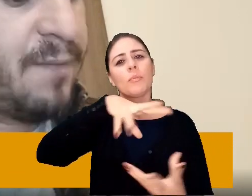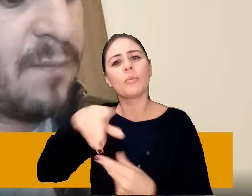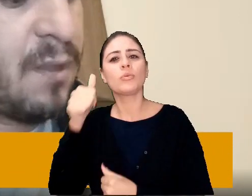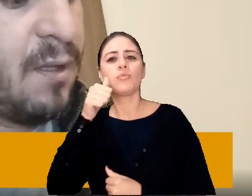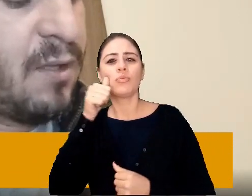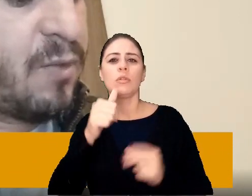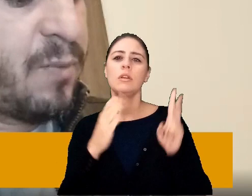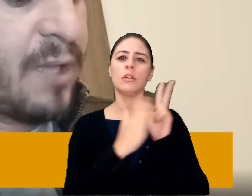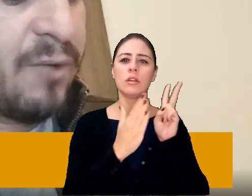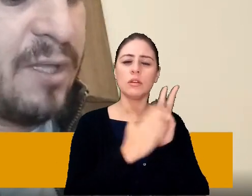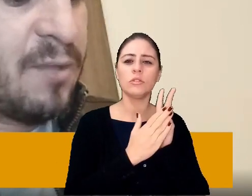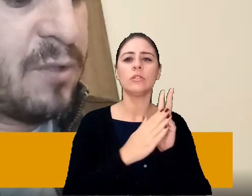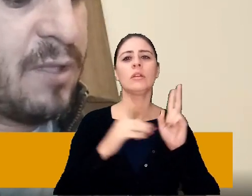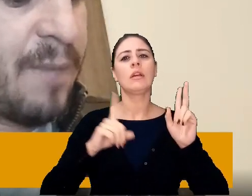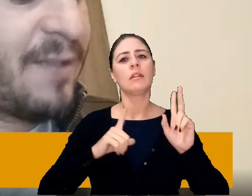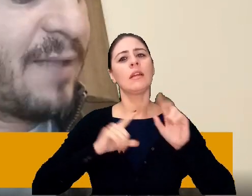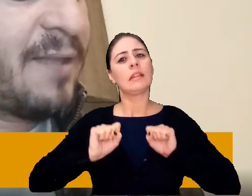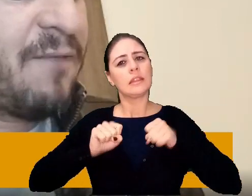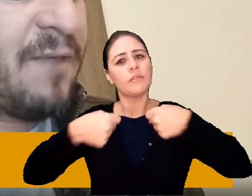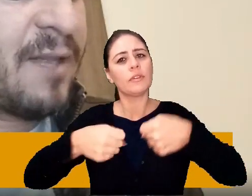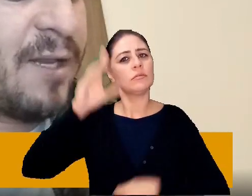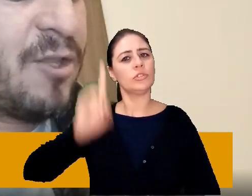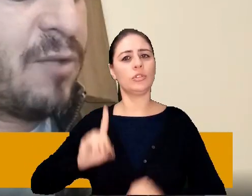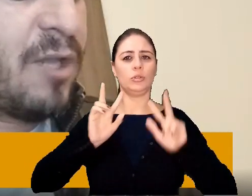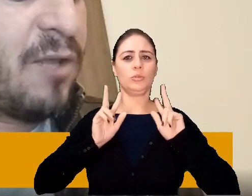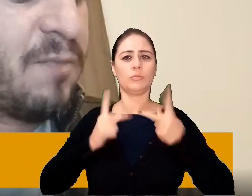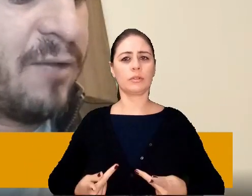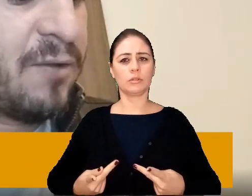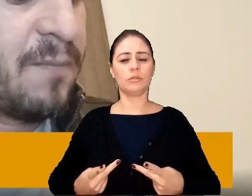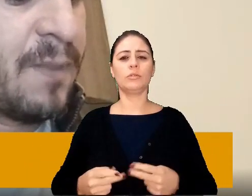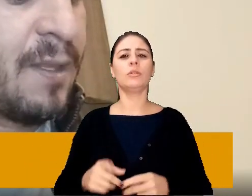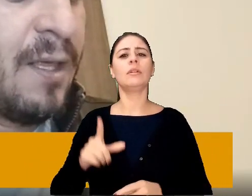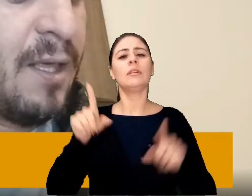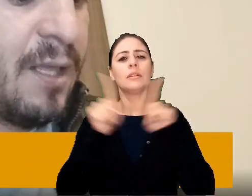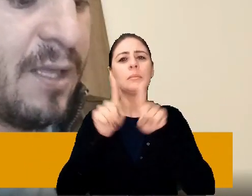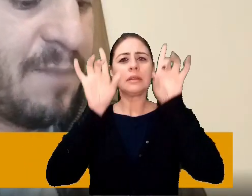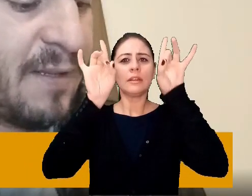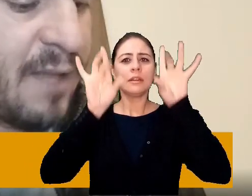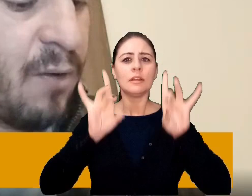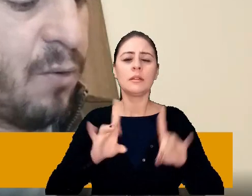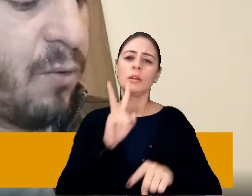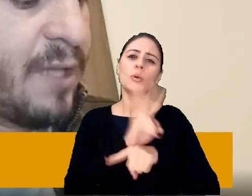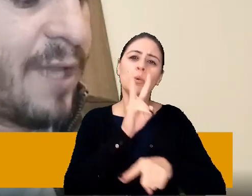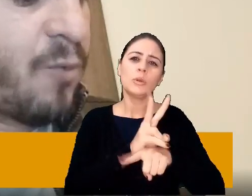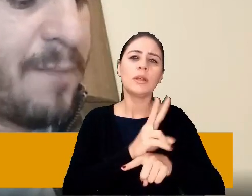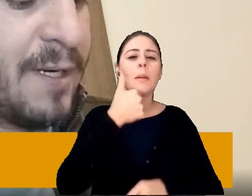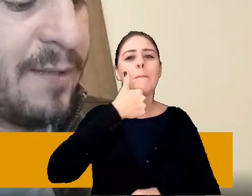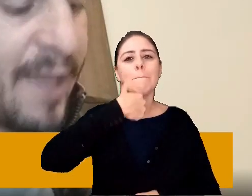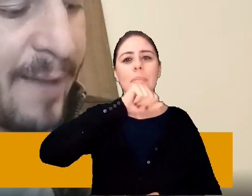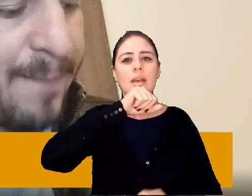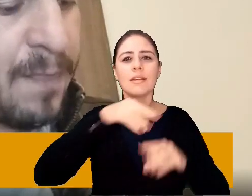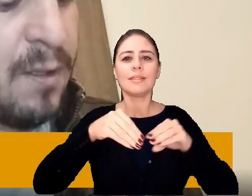né? Seus protagonismos e capacidade na defesa da garantia dos direitos humanos. Em especial, o cuidado com a